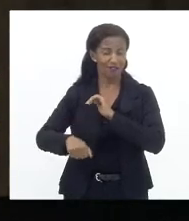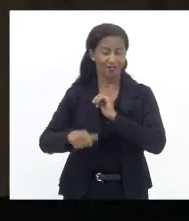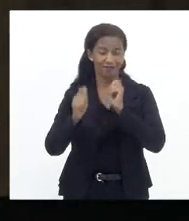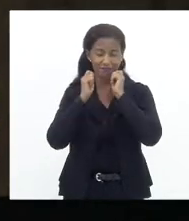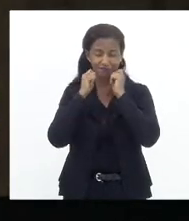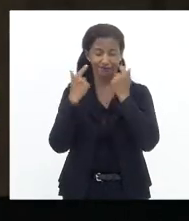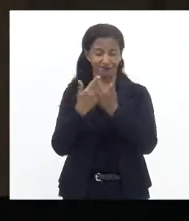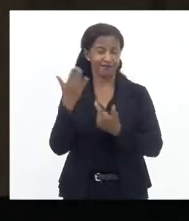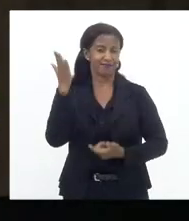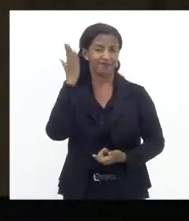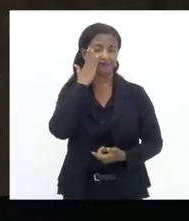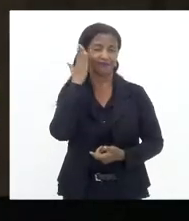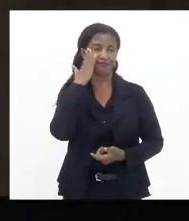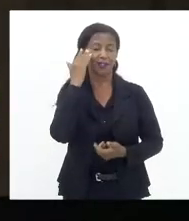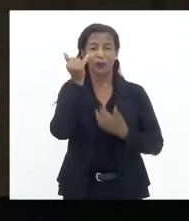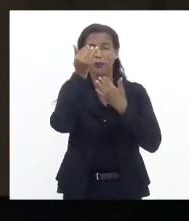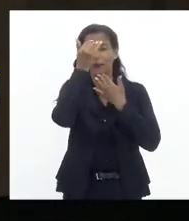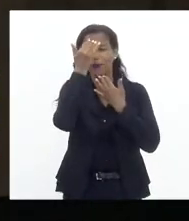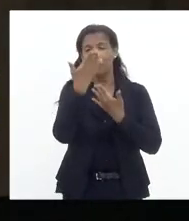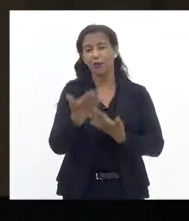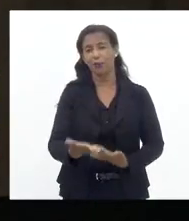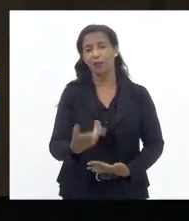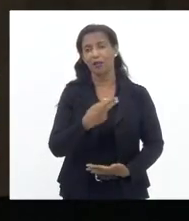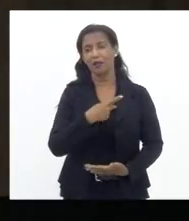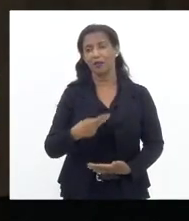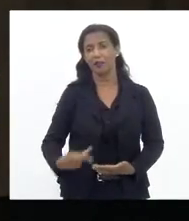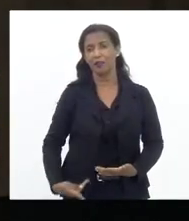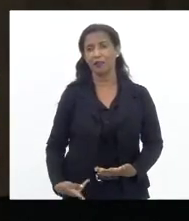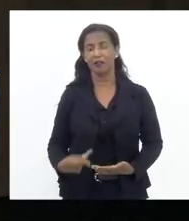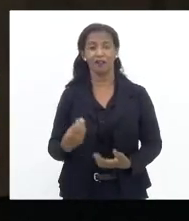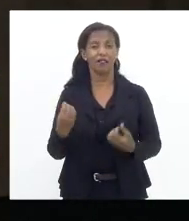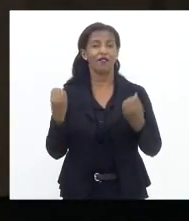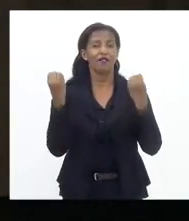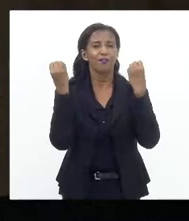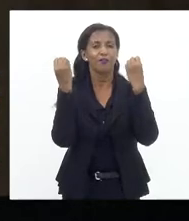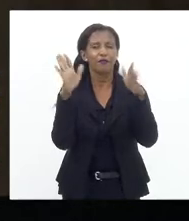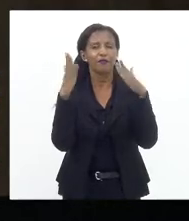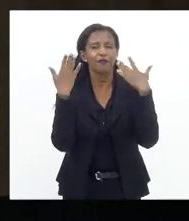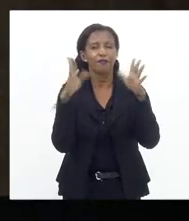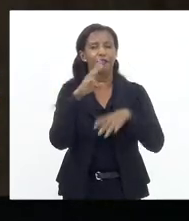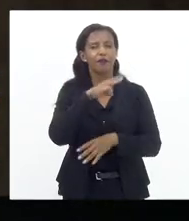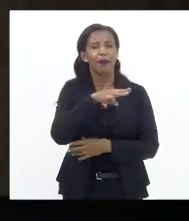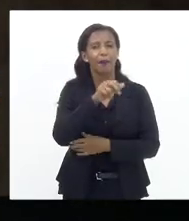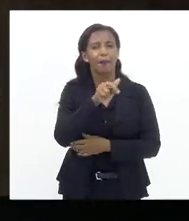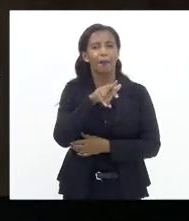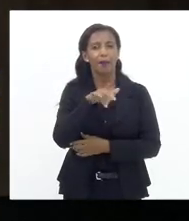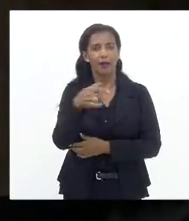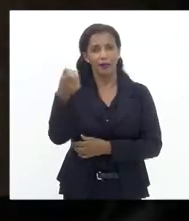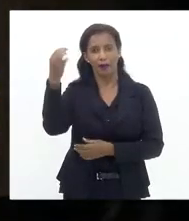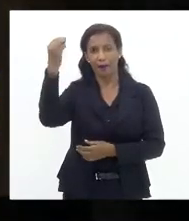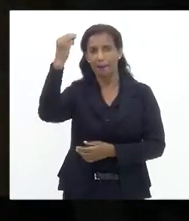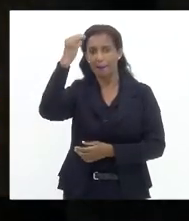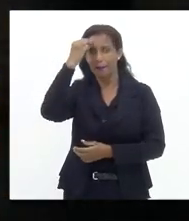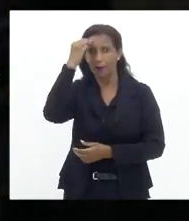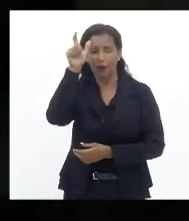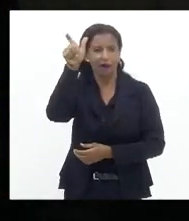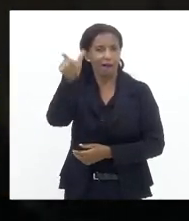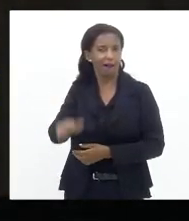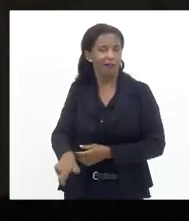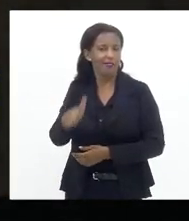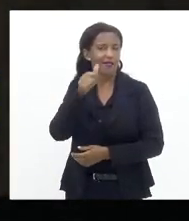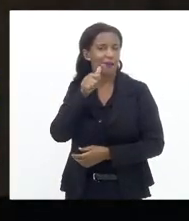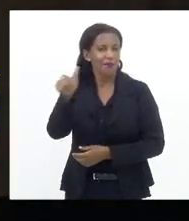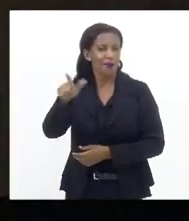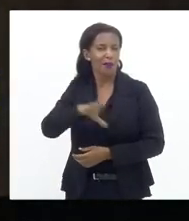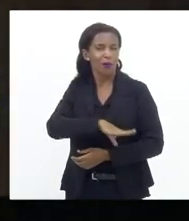casa sabe muito bem muito obrigado a senhora presidenta viva a Mariele a memória de Mariele essa mulher